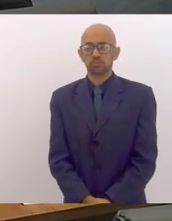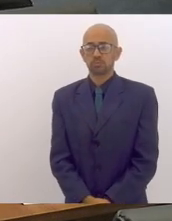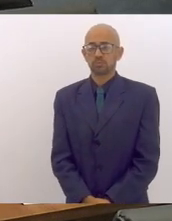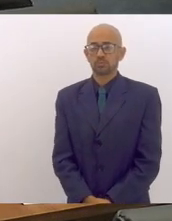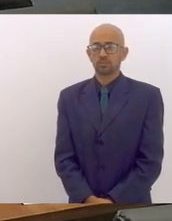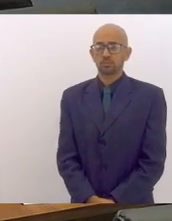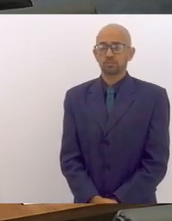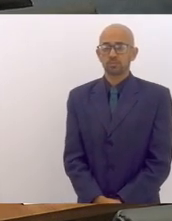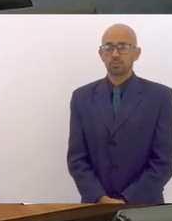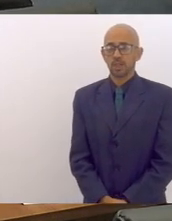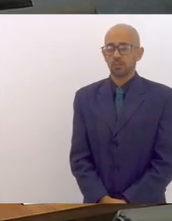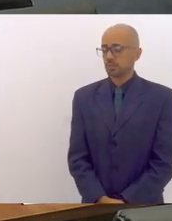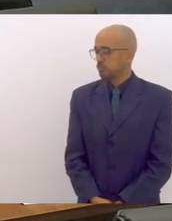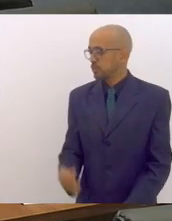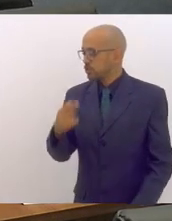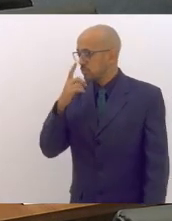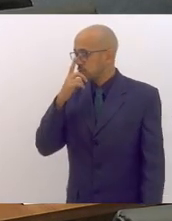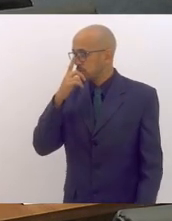Deputado Rodrigo Bacelar.